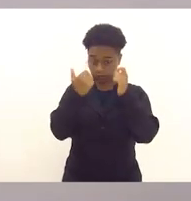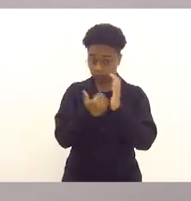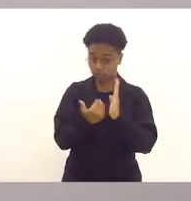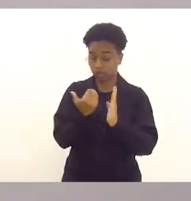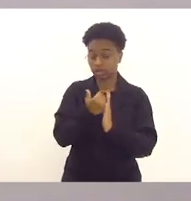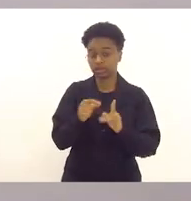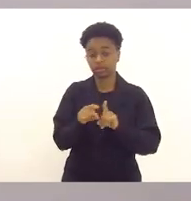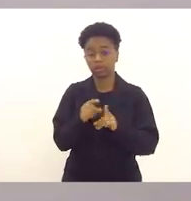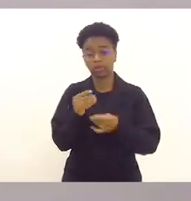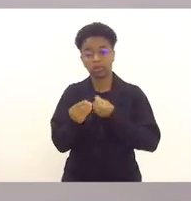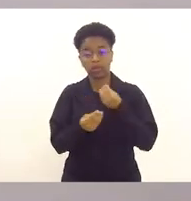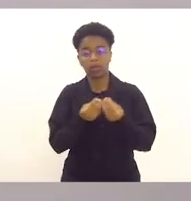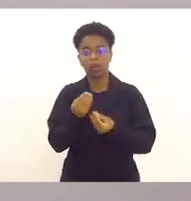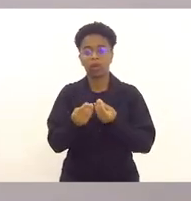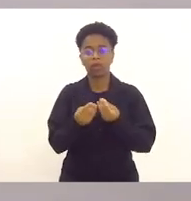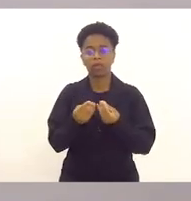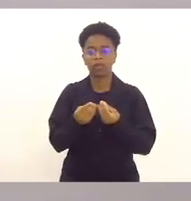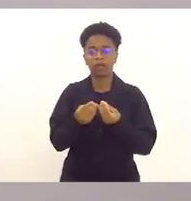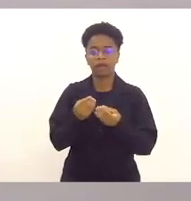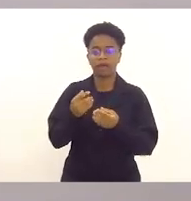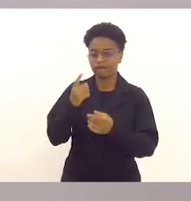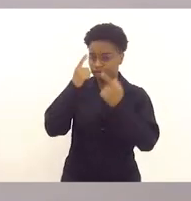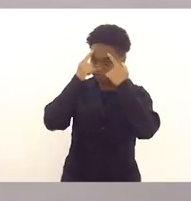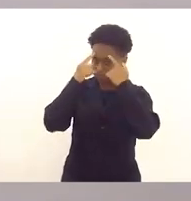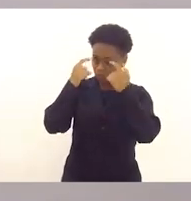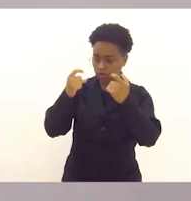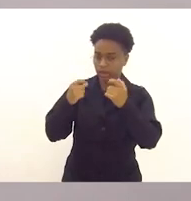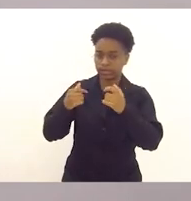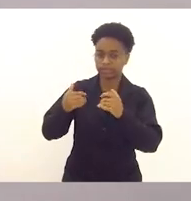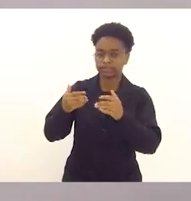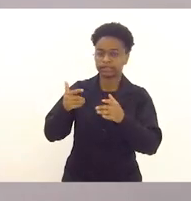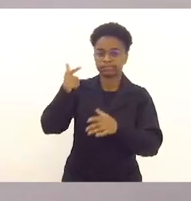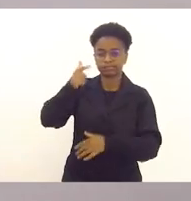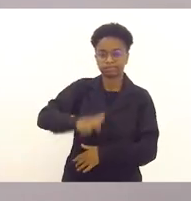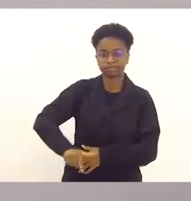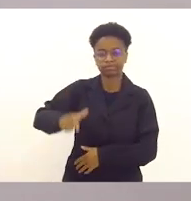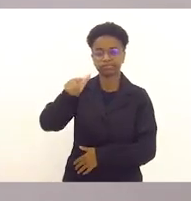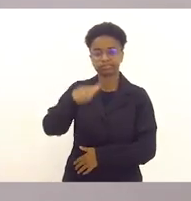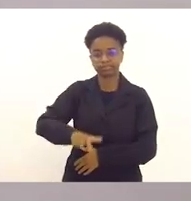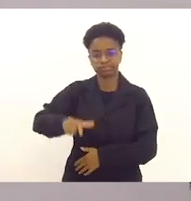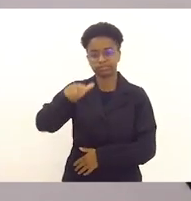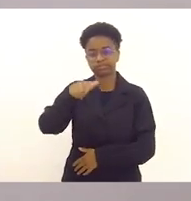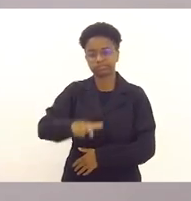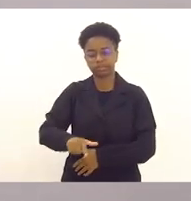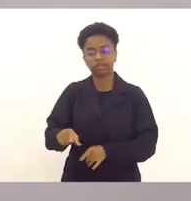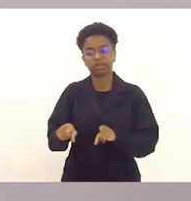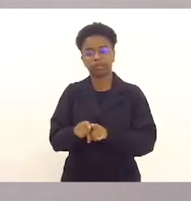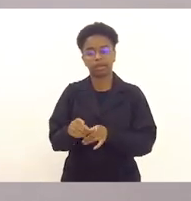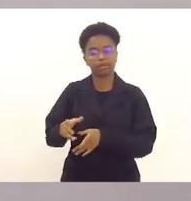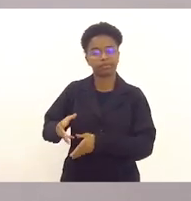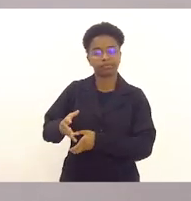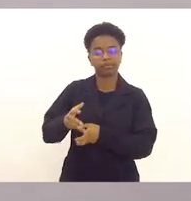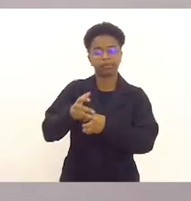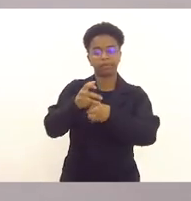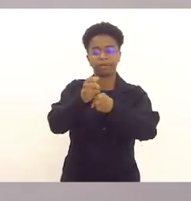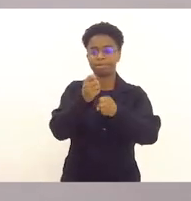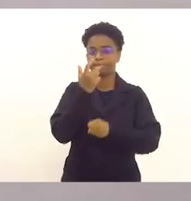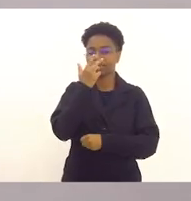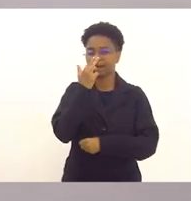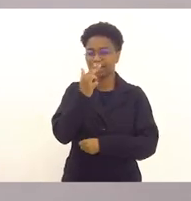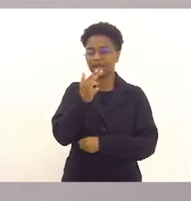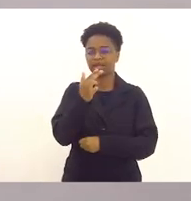como esse ciclo de violência é essa é essa montanha de violência ela vai cada vez